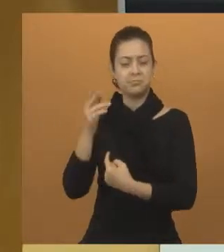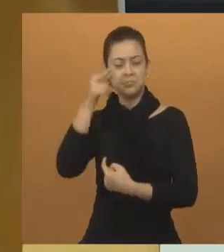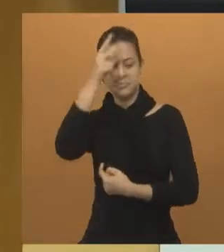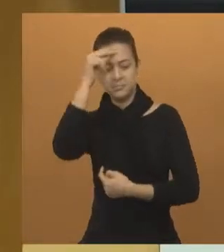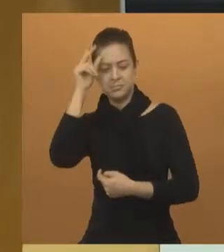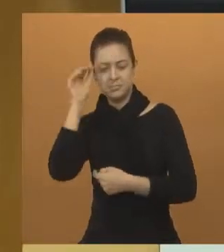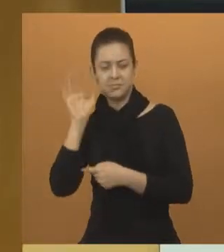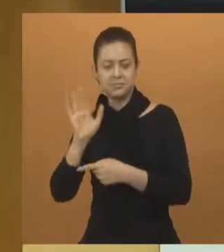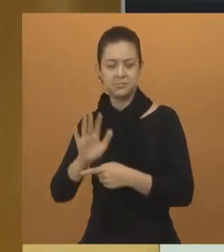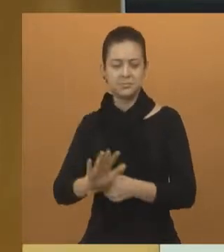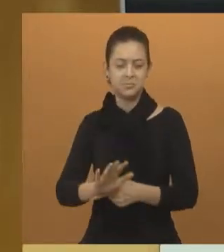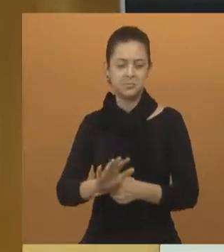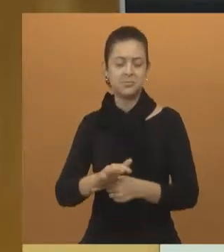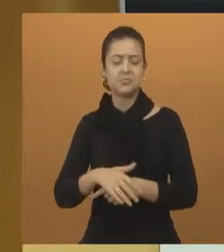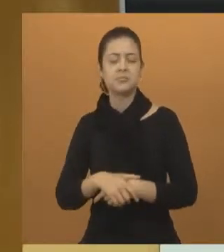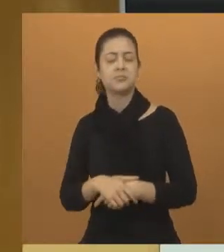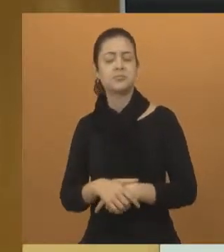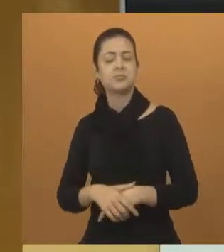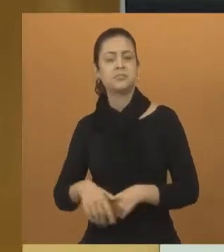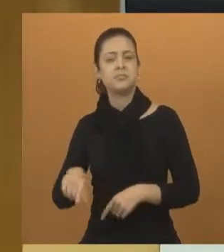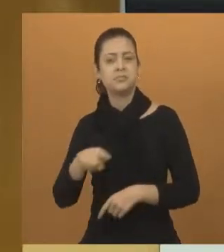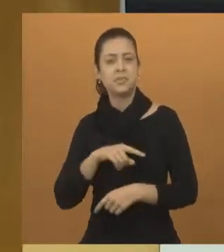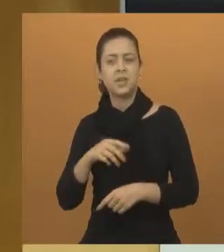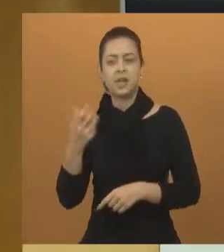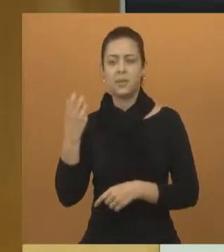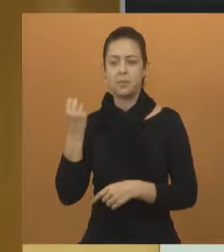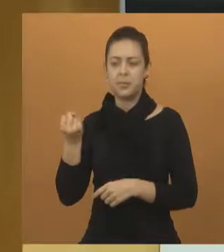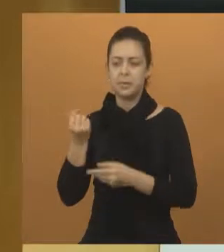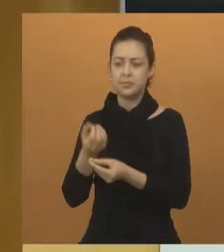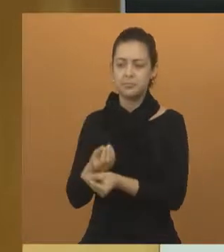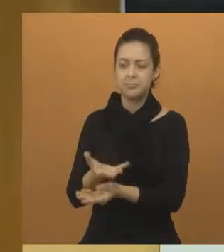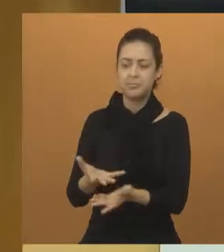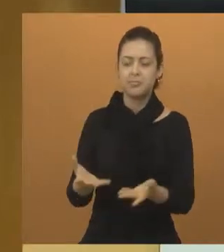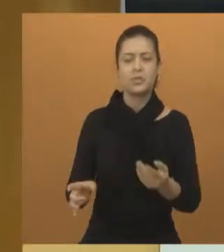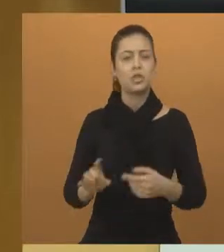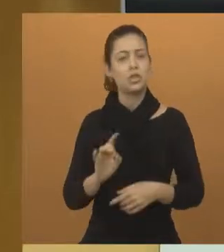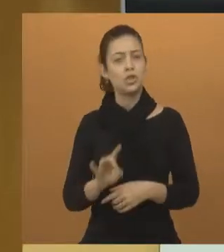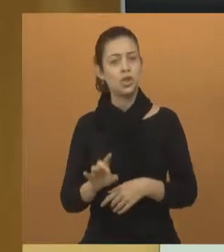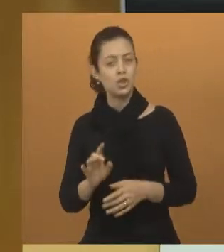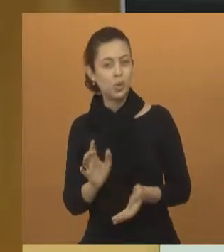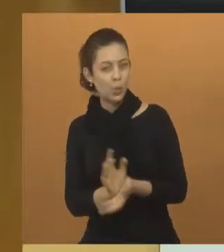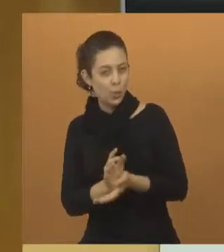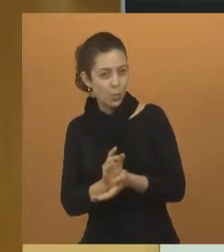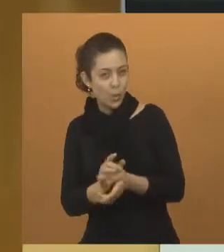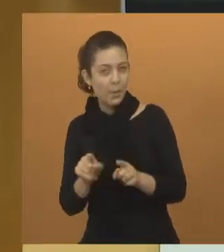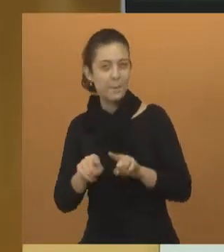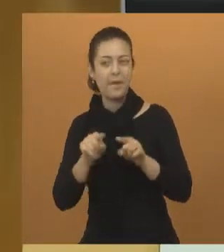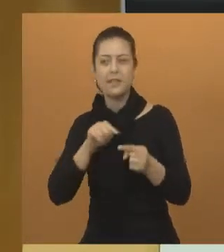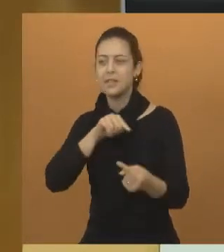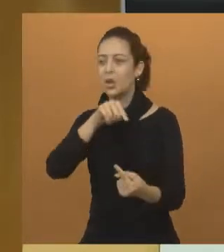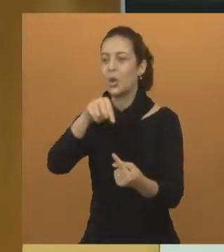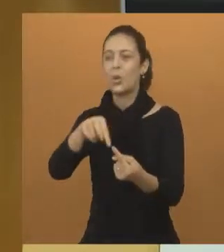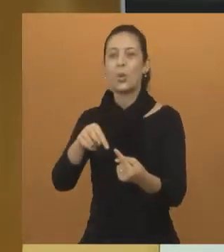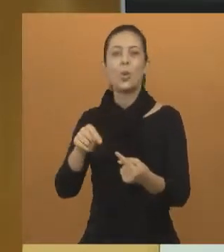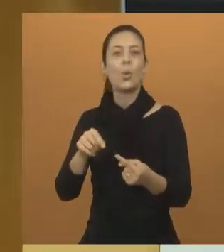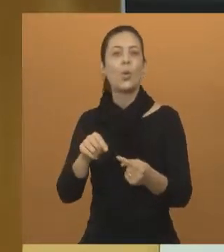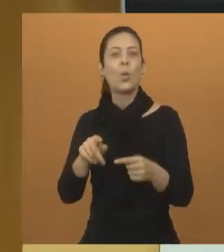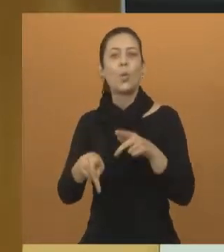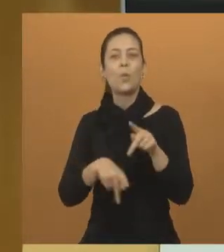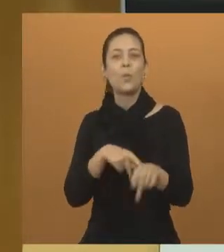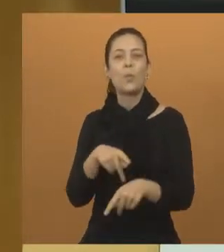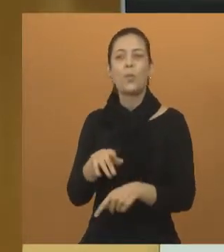está mandando para nós, que irá beneficiar não só os clubes, irá beneficiar toda